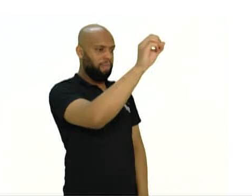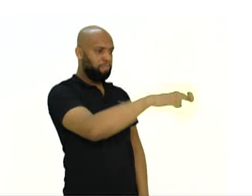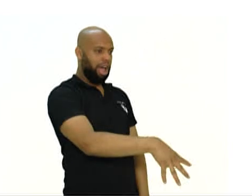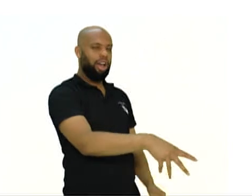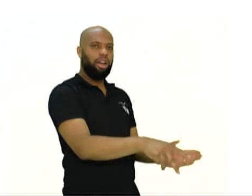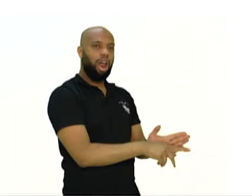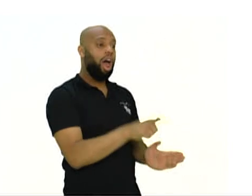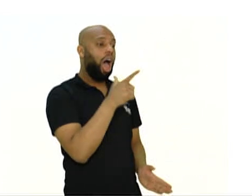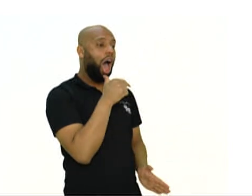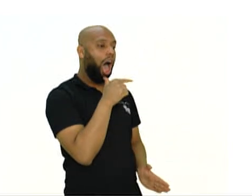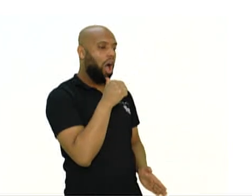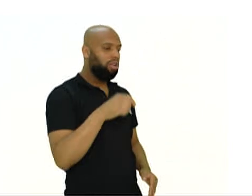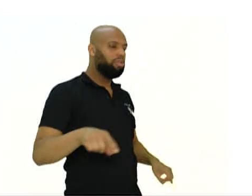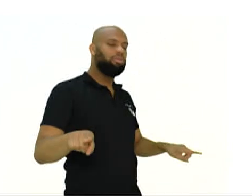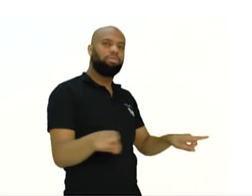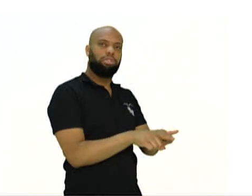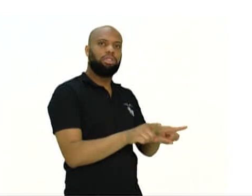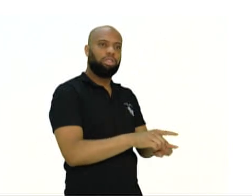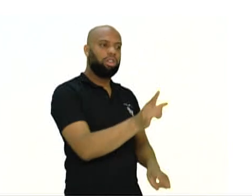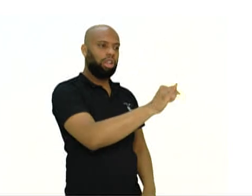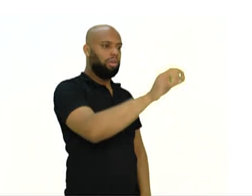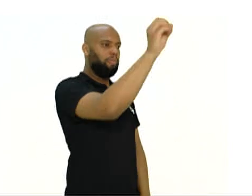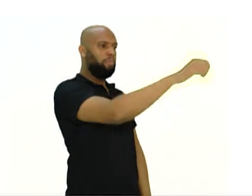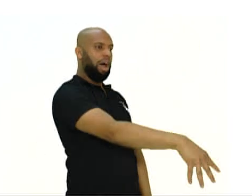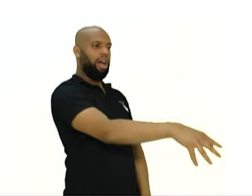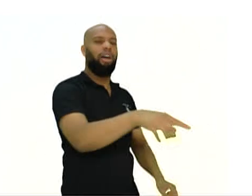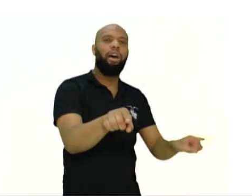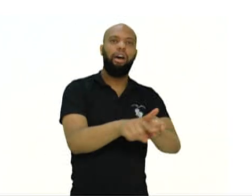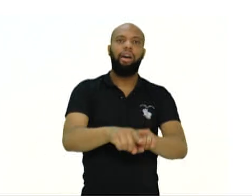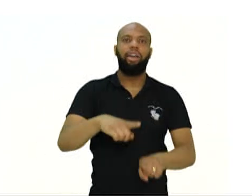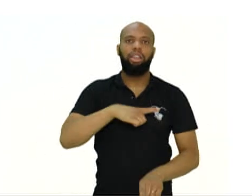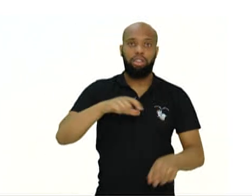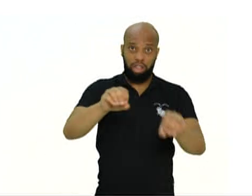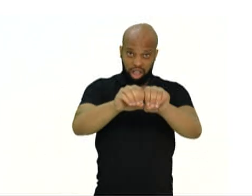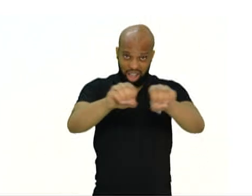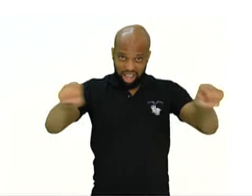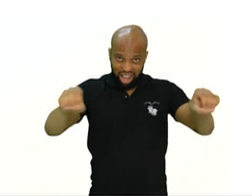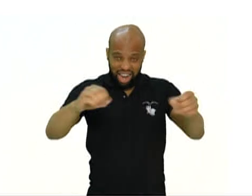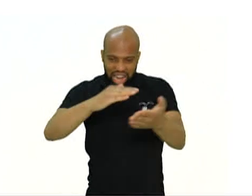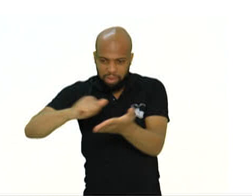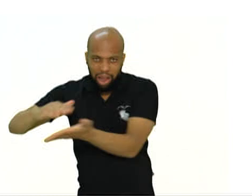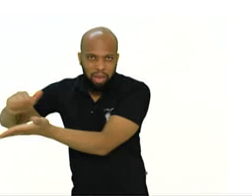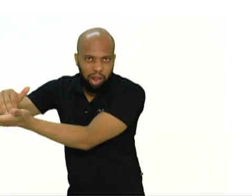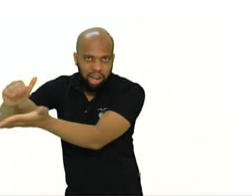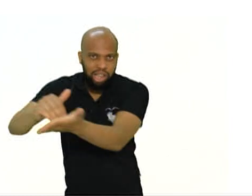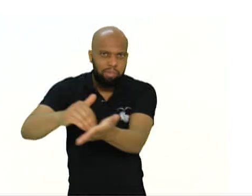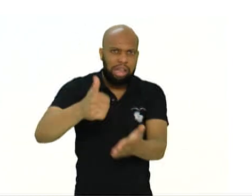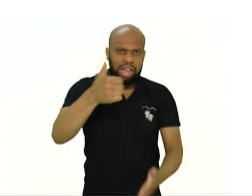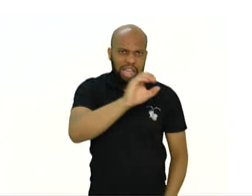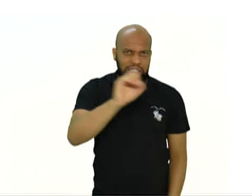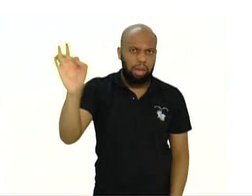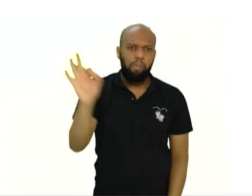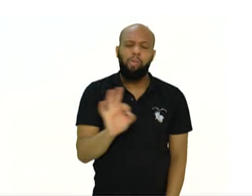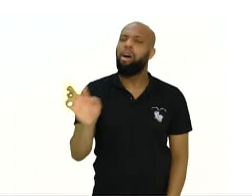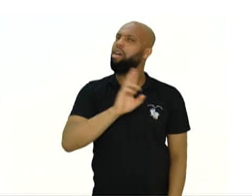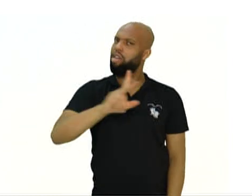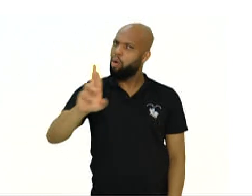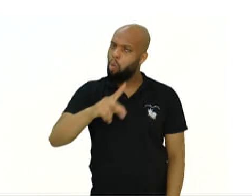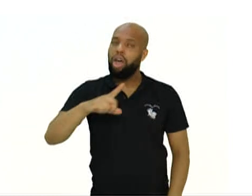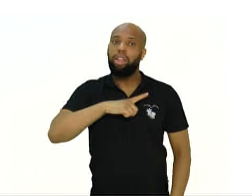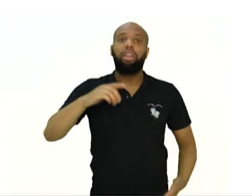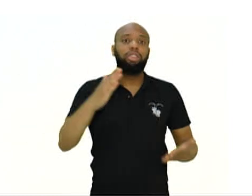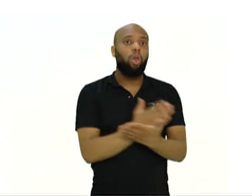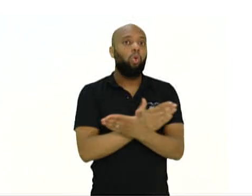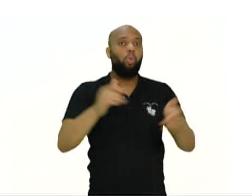água, a gente tem assim, a rede de esgoto, ela não é 100% em toda a cidade. Então nós vamos ter